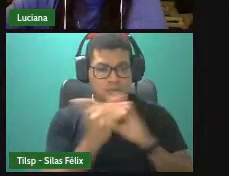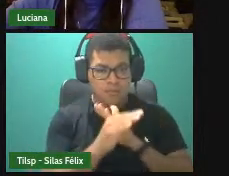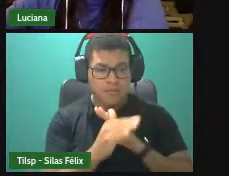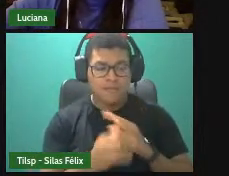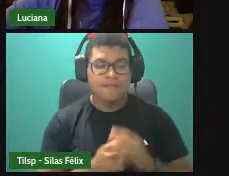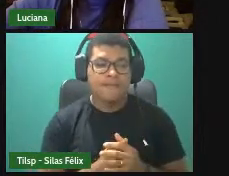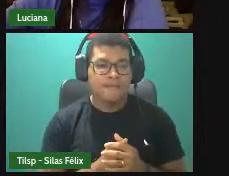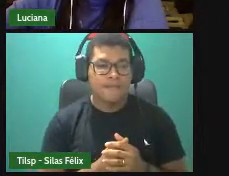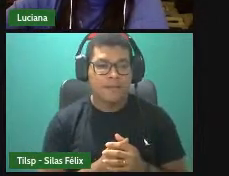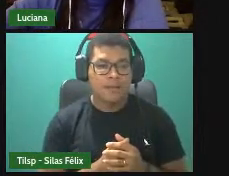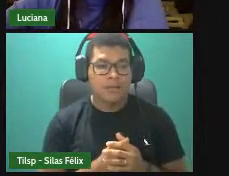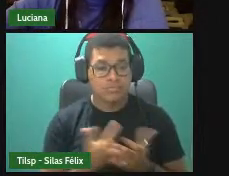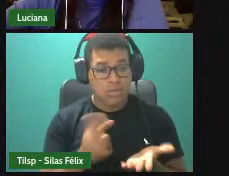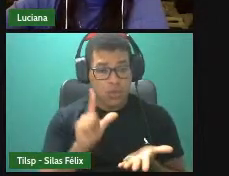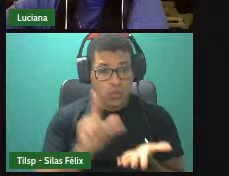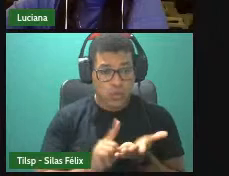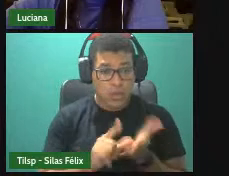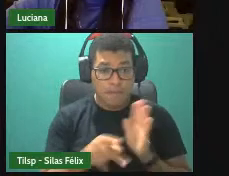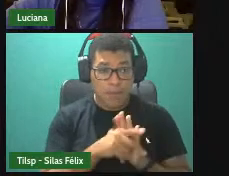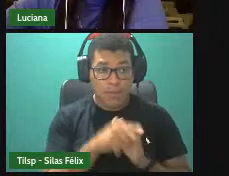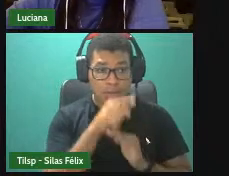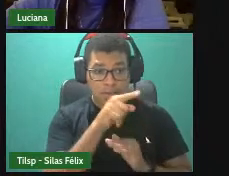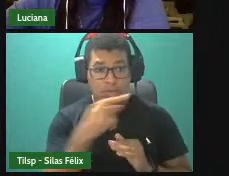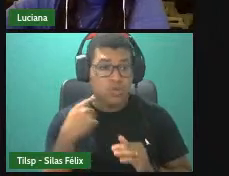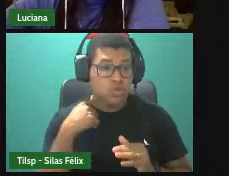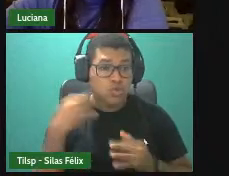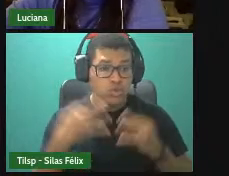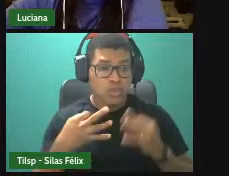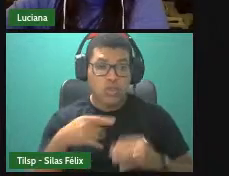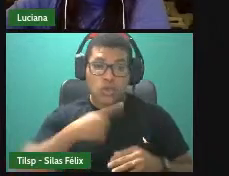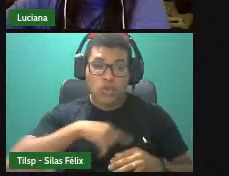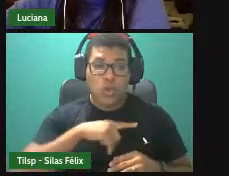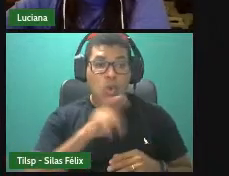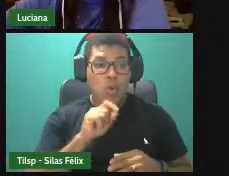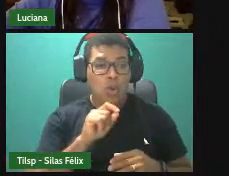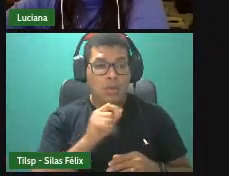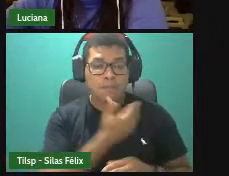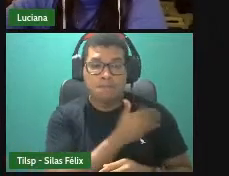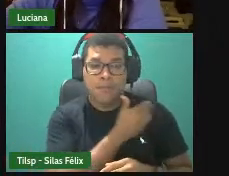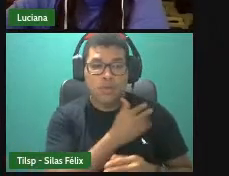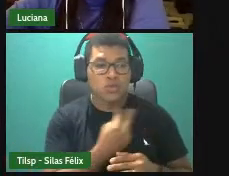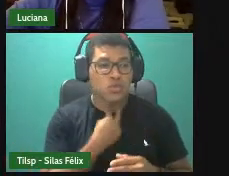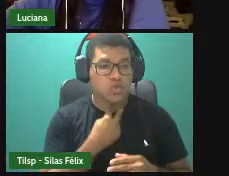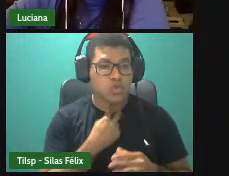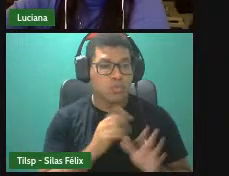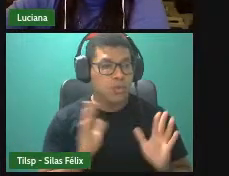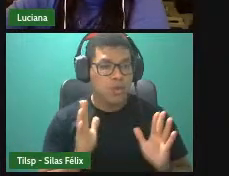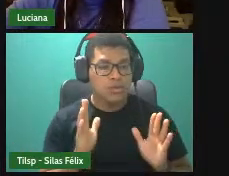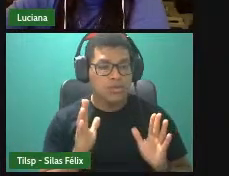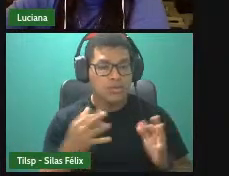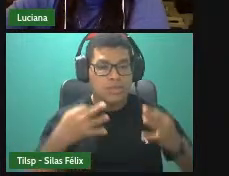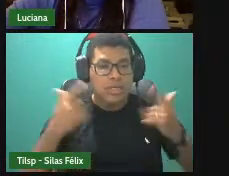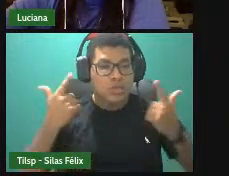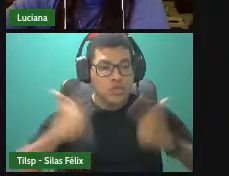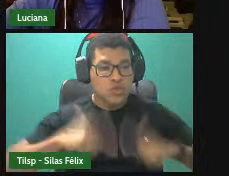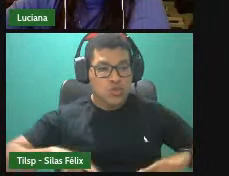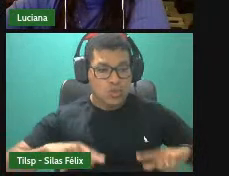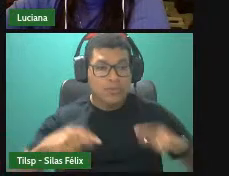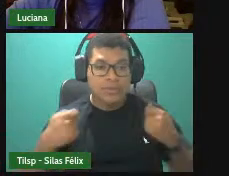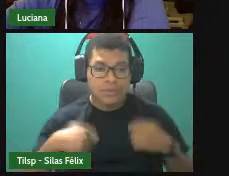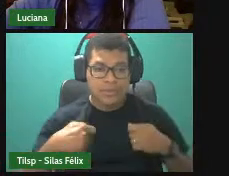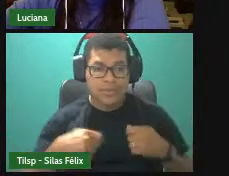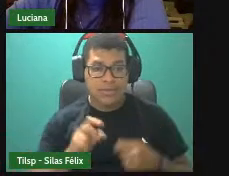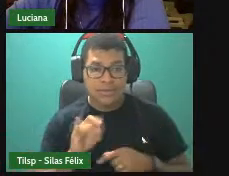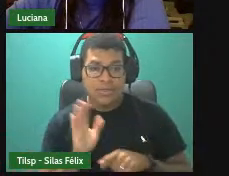quando a gente é perito do juízo, a gente é totalmente imparcial. Quando a gente é um assistente técnico, a gente, né, pode... vamos dizer,